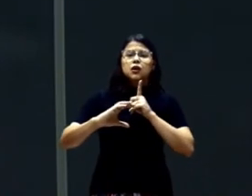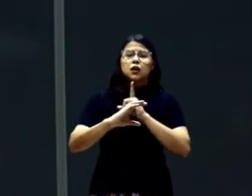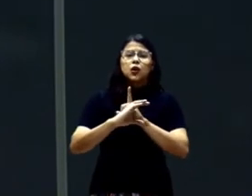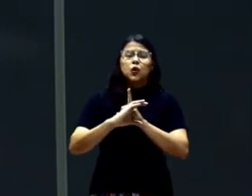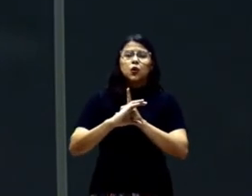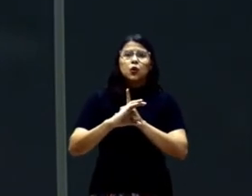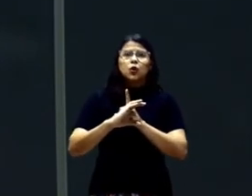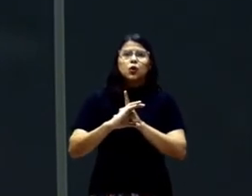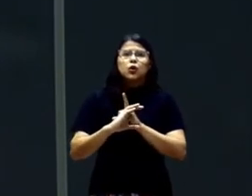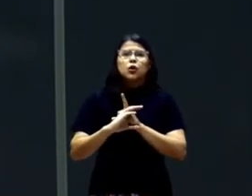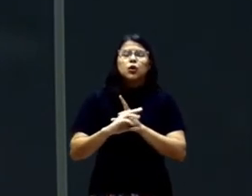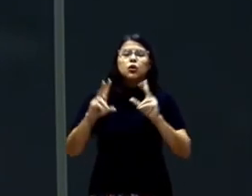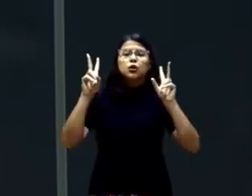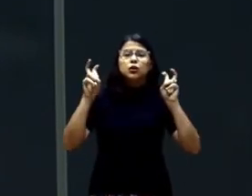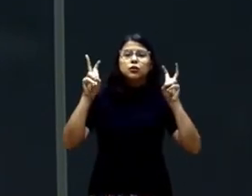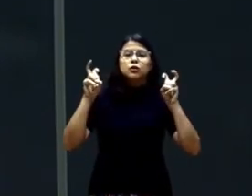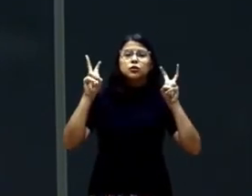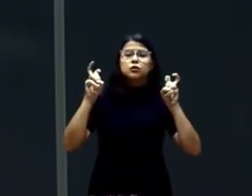que nós chamamos de um culto de ensino.